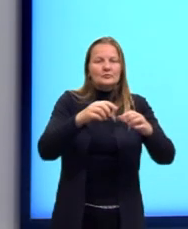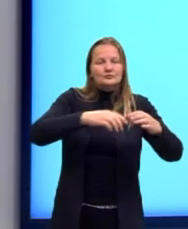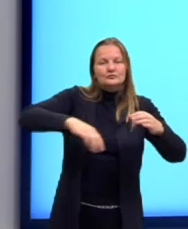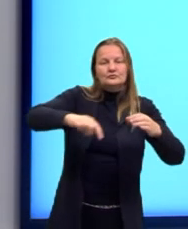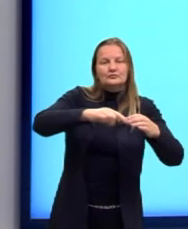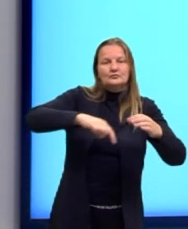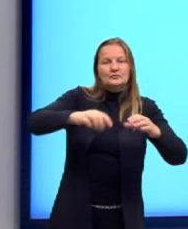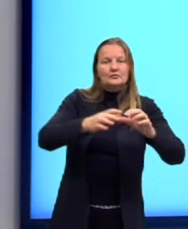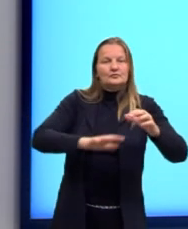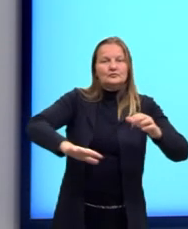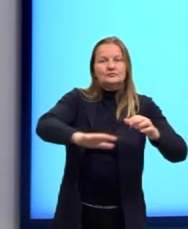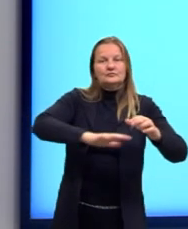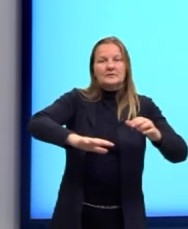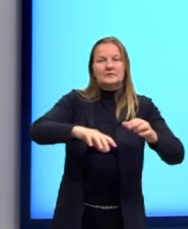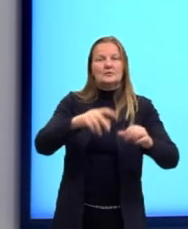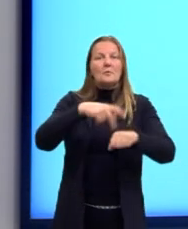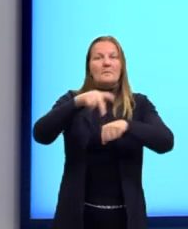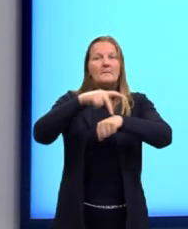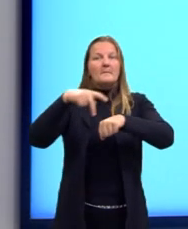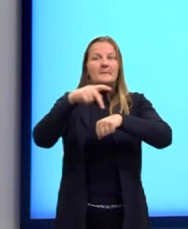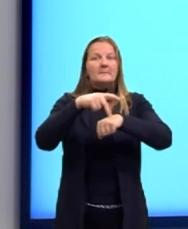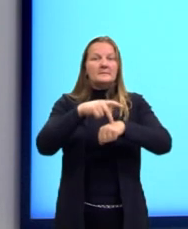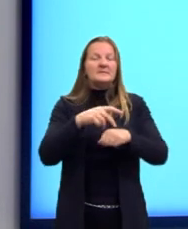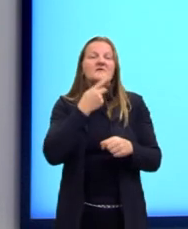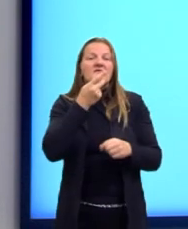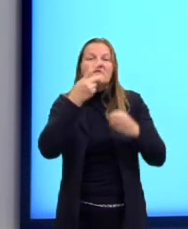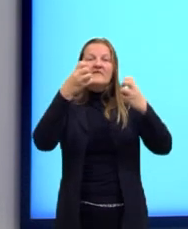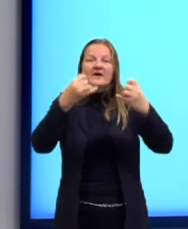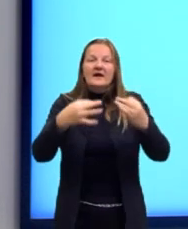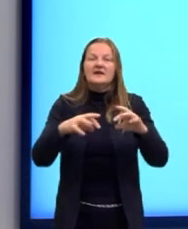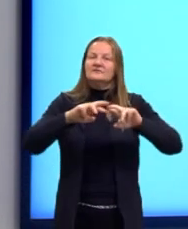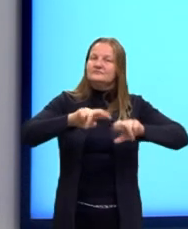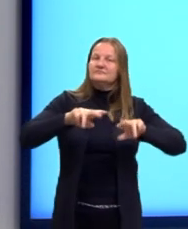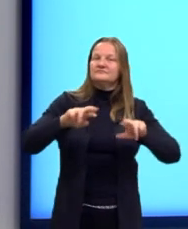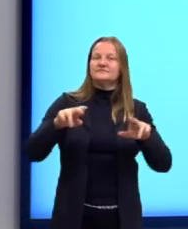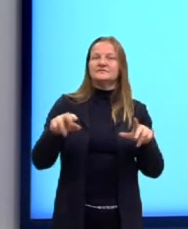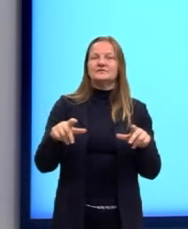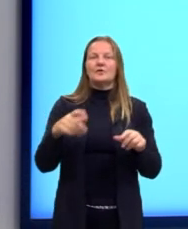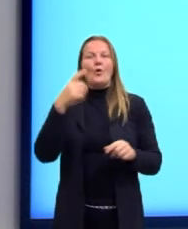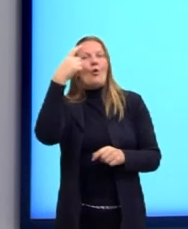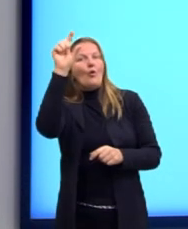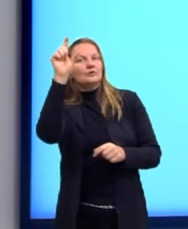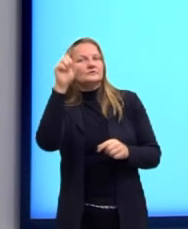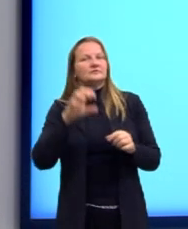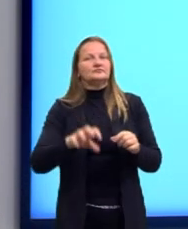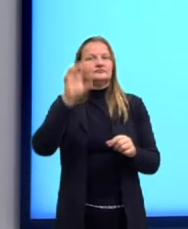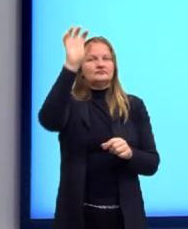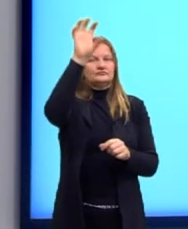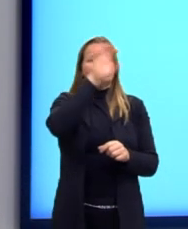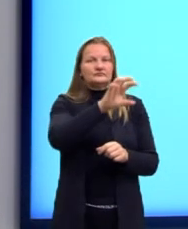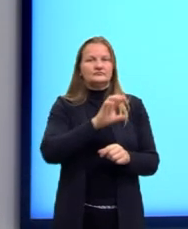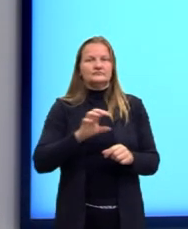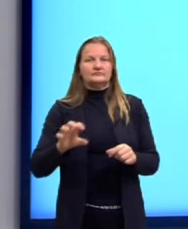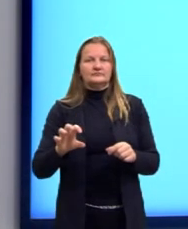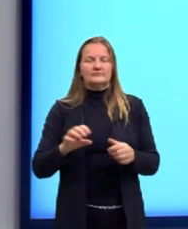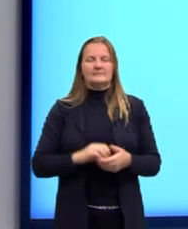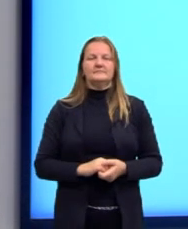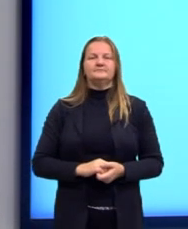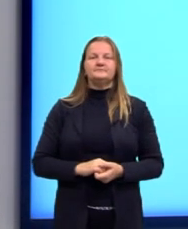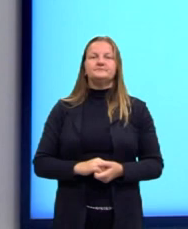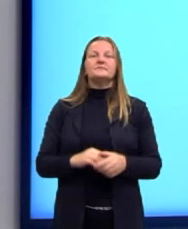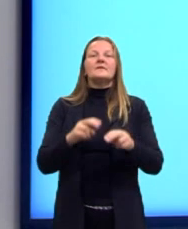determinado espaço do país se fala de uma maneira diferente do que se fala em outro espaço